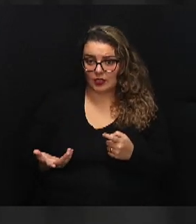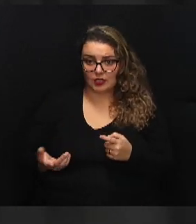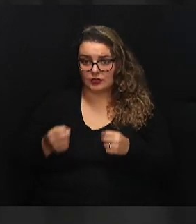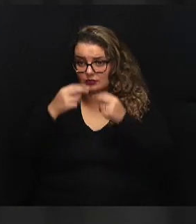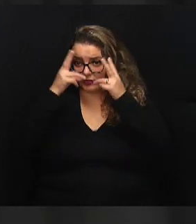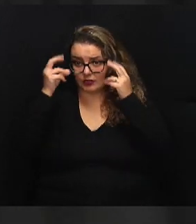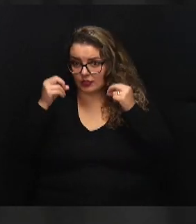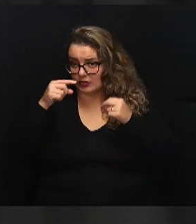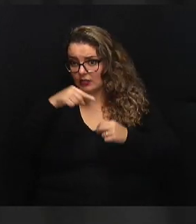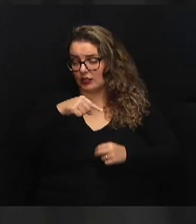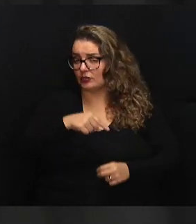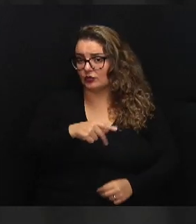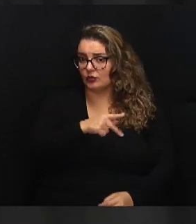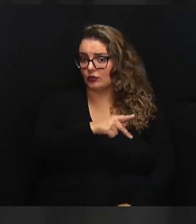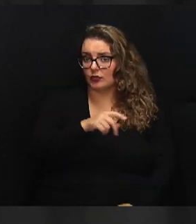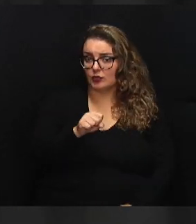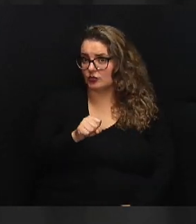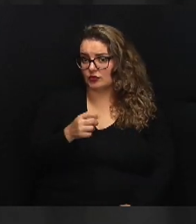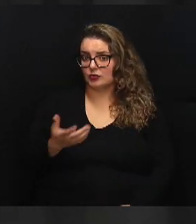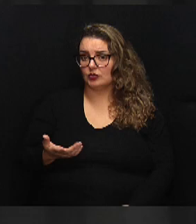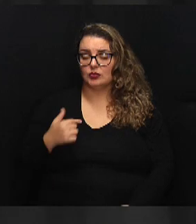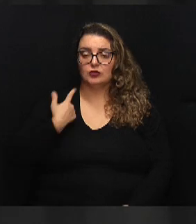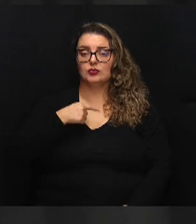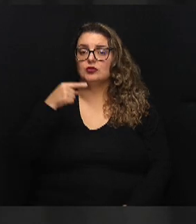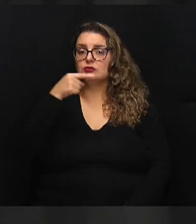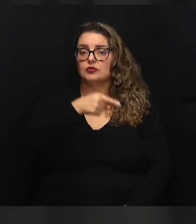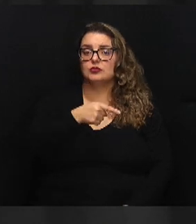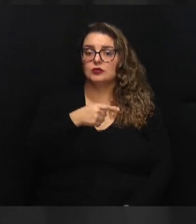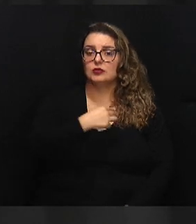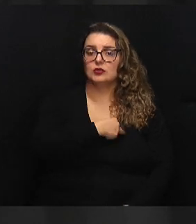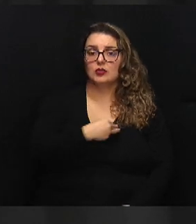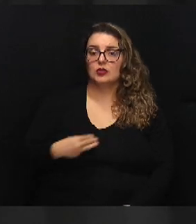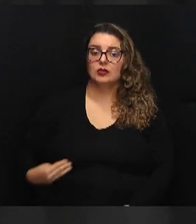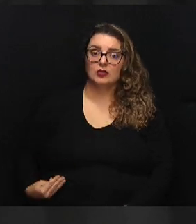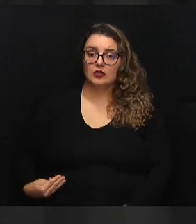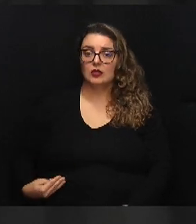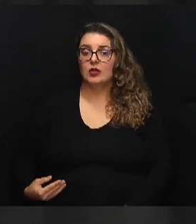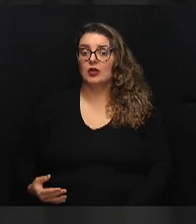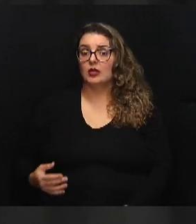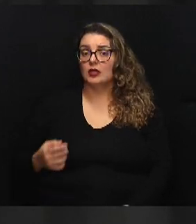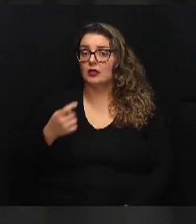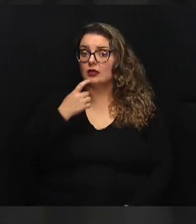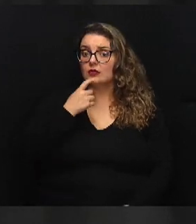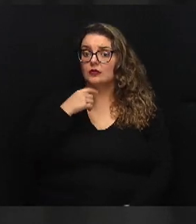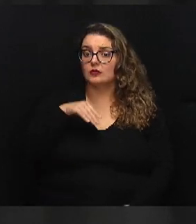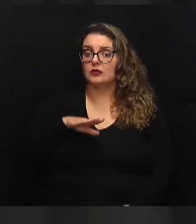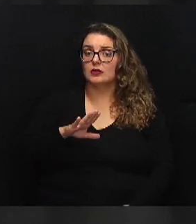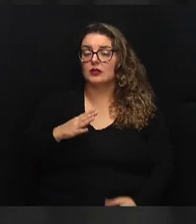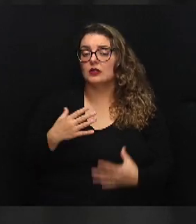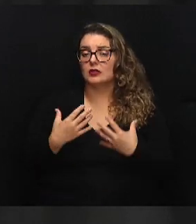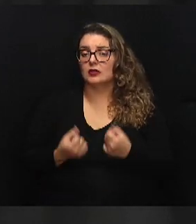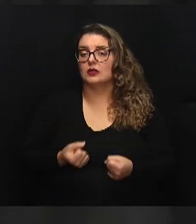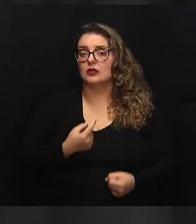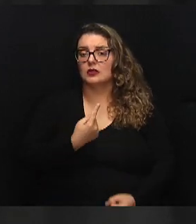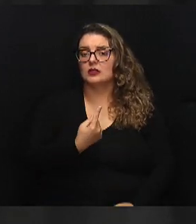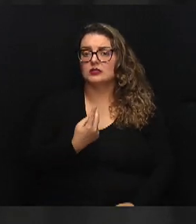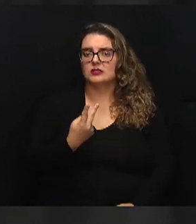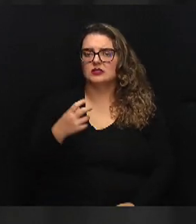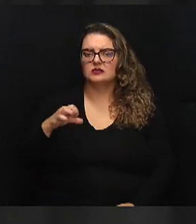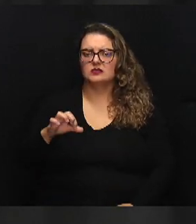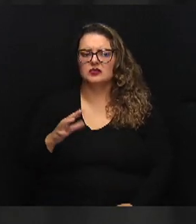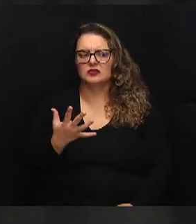bem, nós fomos no ministro, Campinas vai receber mais se eu não me engano, 129